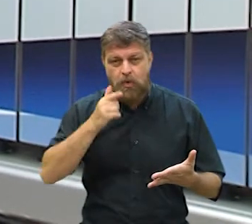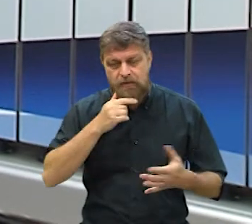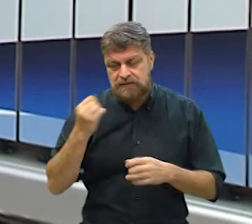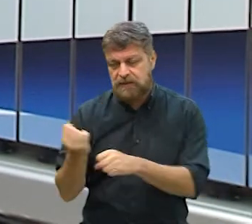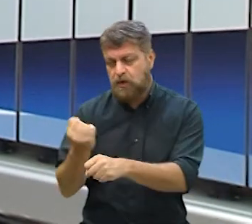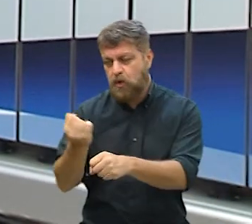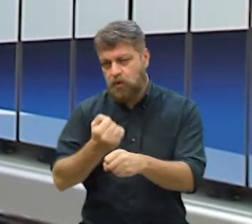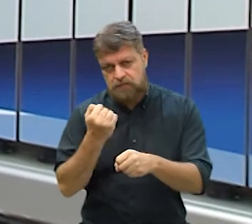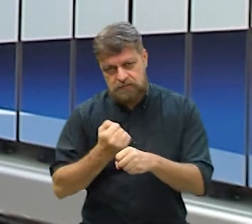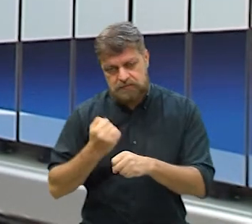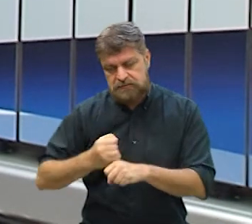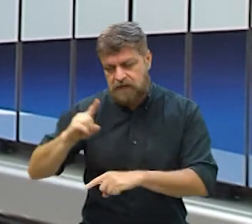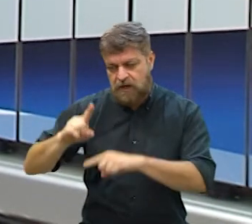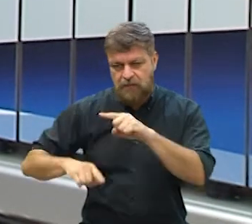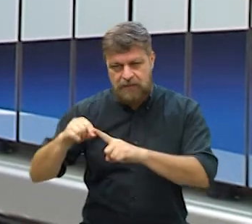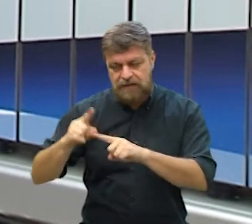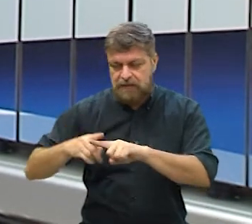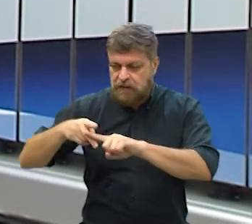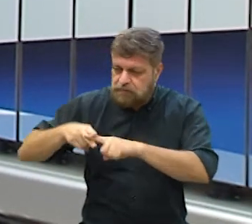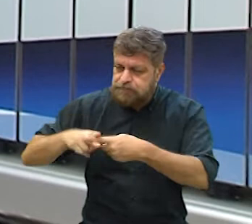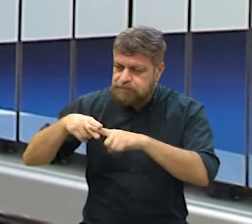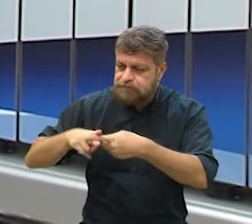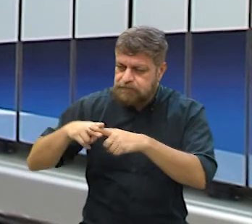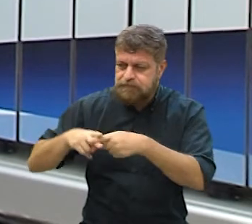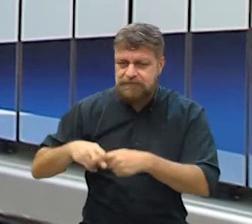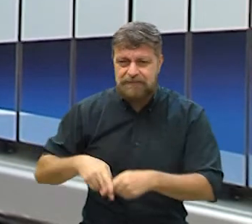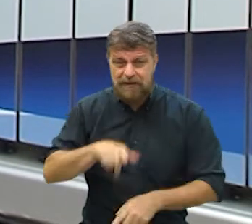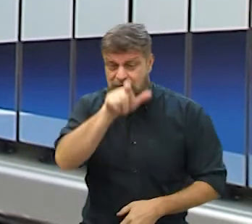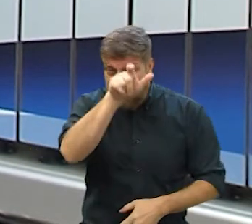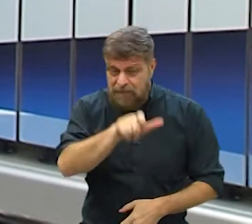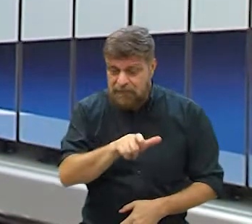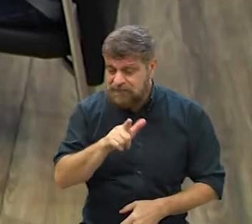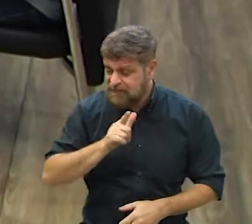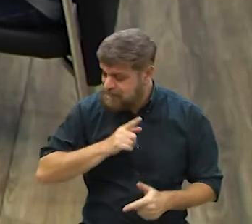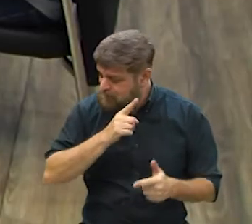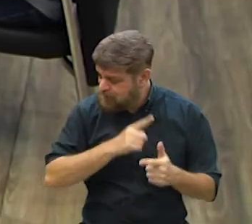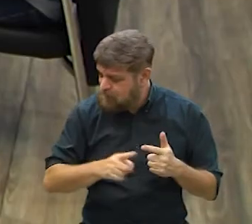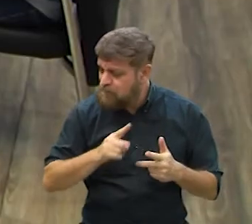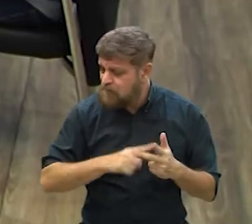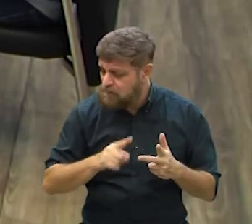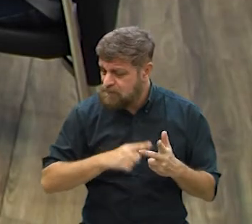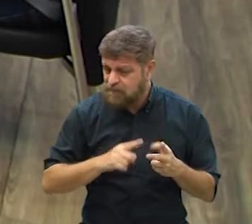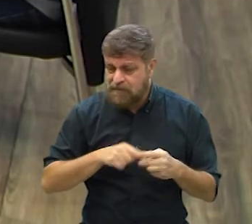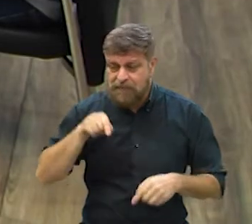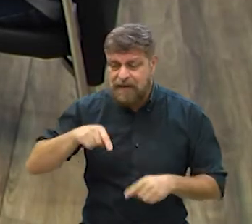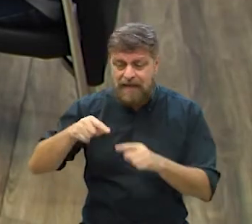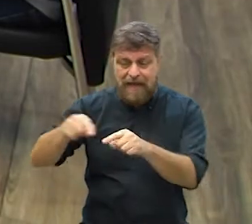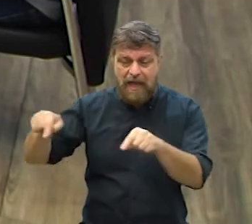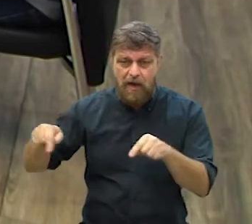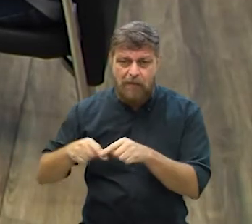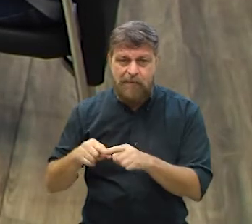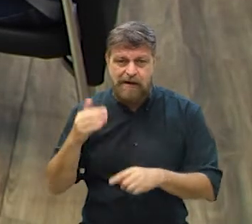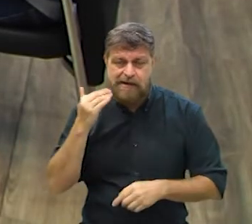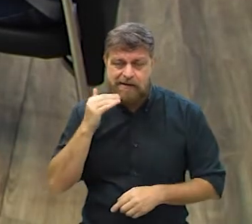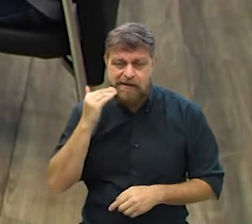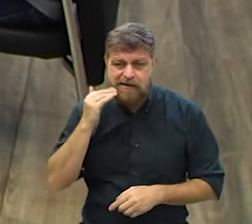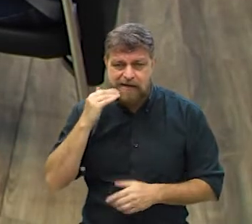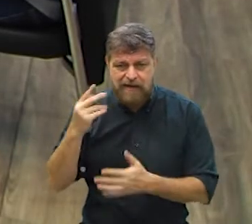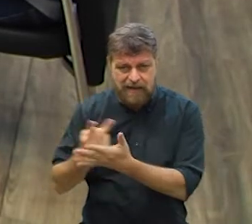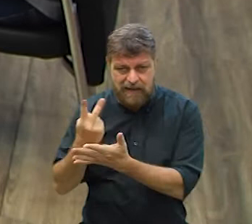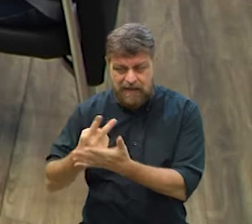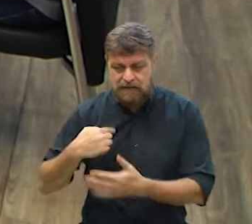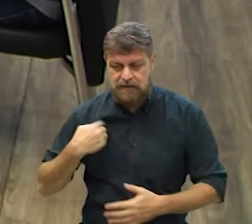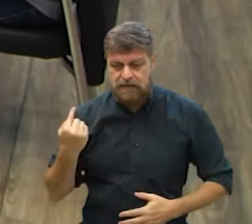fazer a construção, para fazer uma reforma. Então, ele vai ter muitos problemas. É por isso que nós nos preocupamos com a